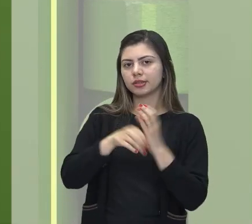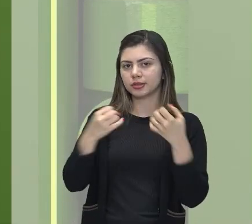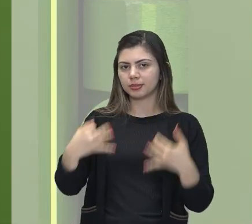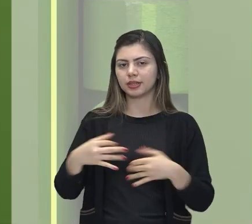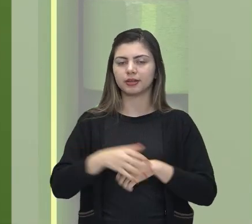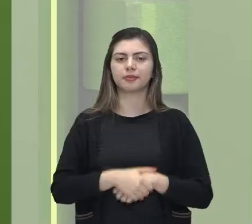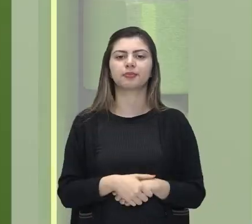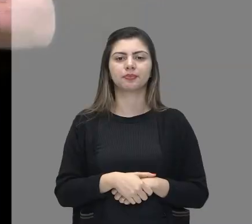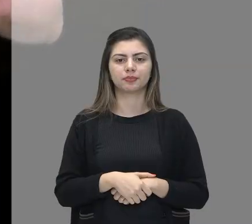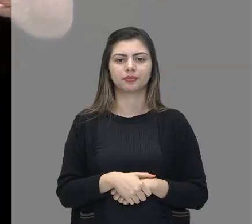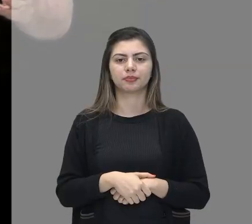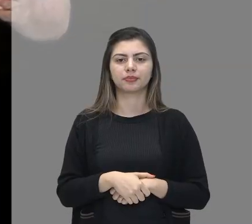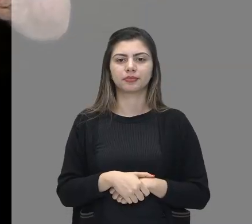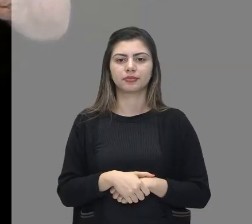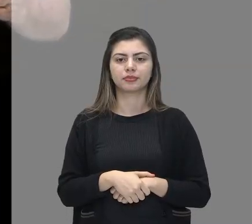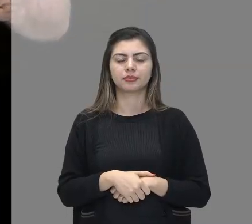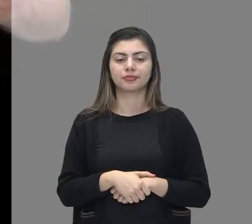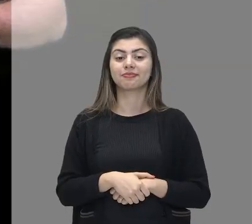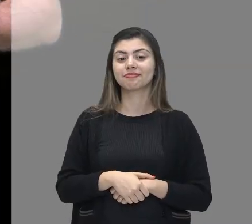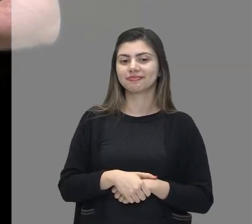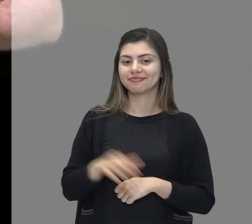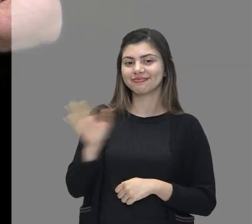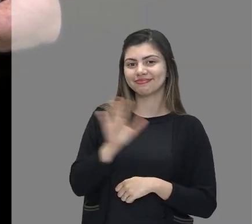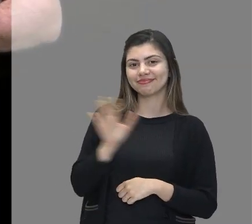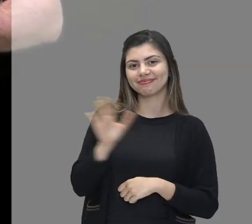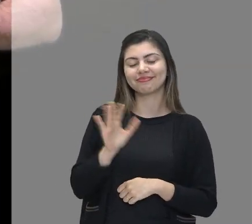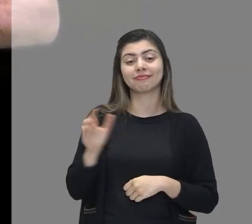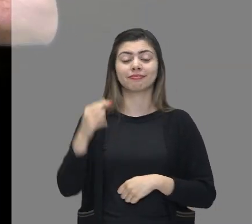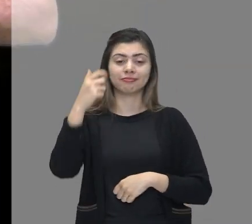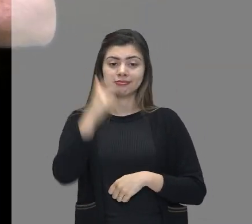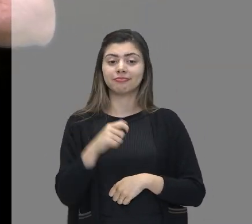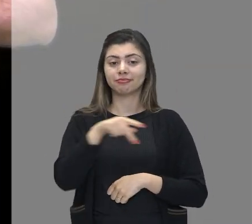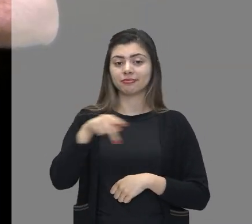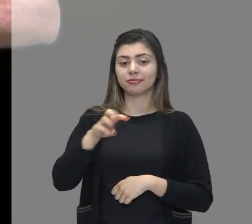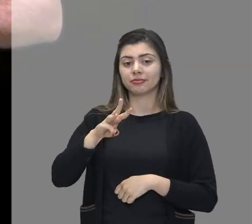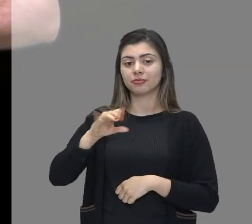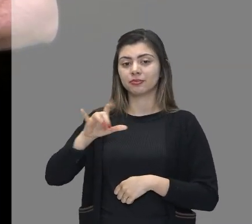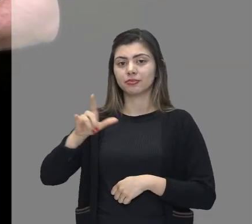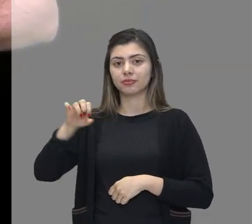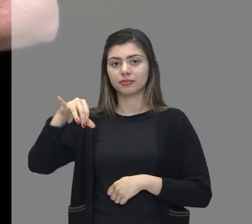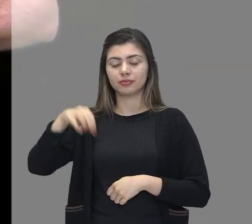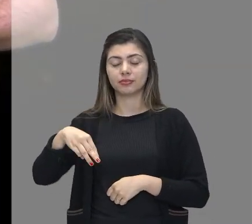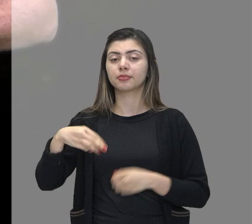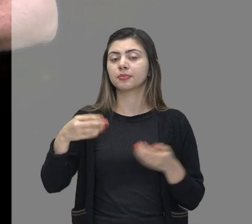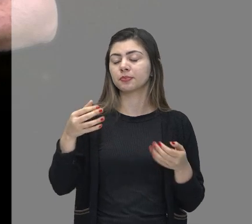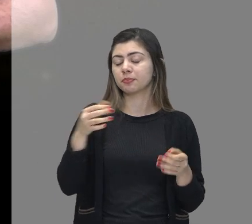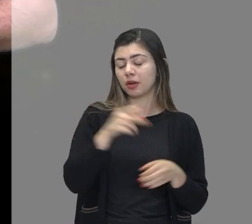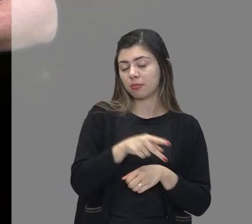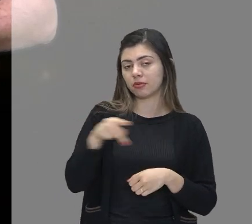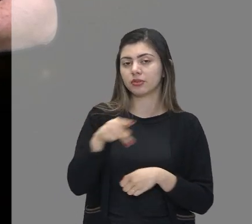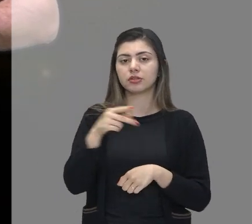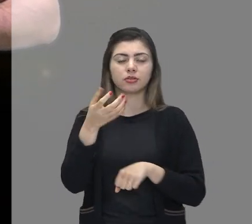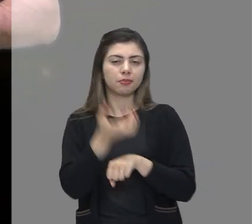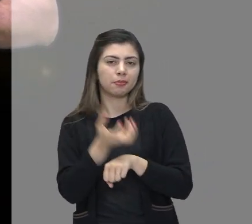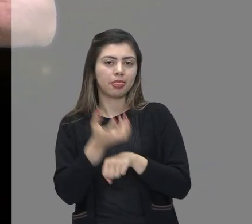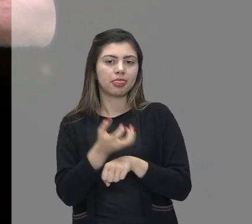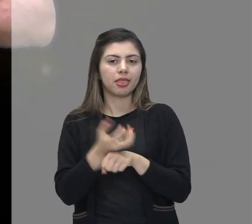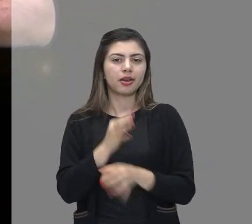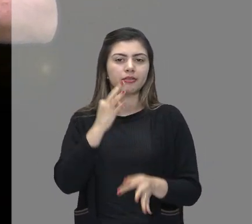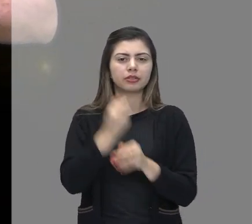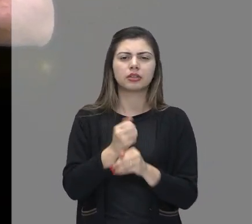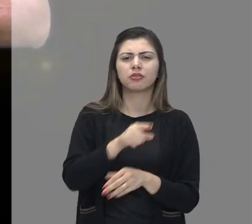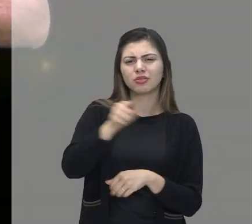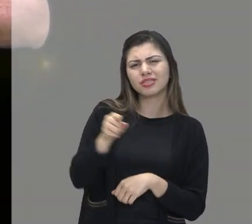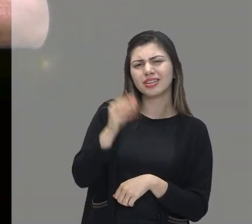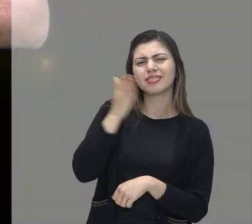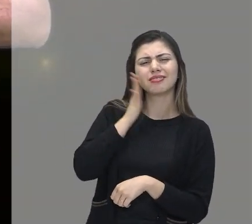Assistam. Olá pessoal, sou o professor William Costa, sou professor de Física e eu tenho uma pergunta aí para vocês, hein? Vocês sabem o que é uma